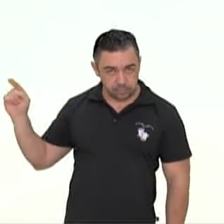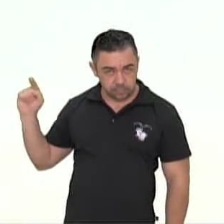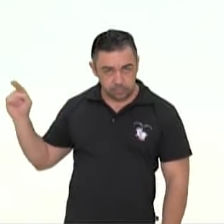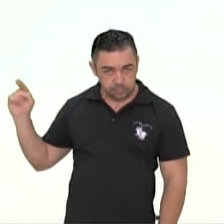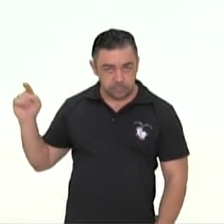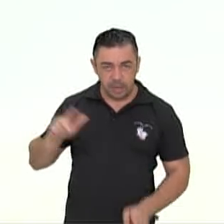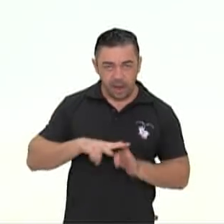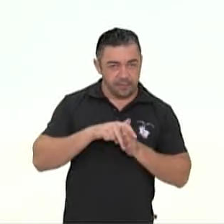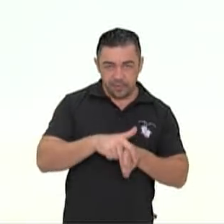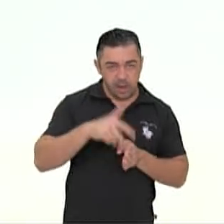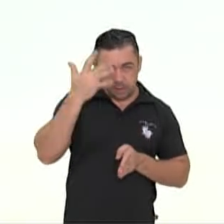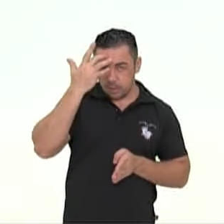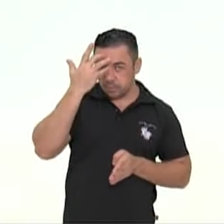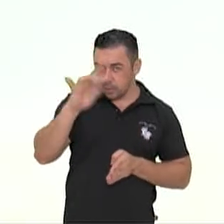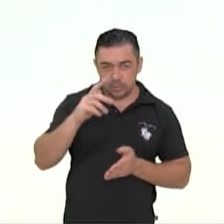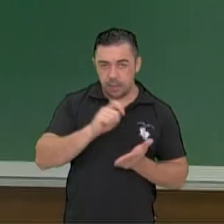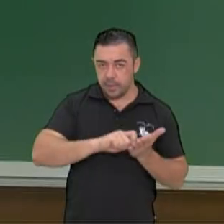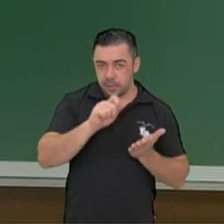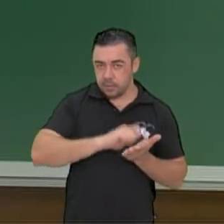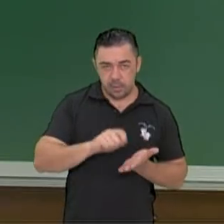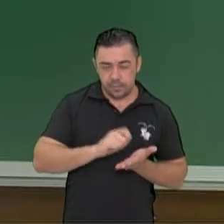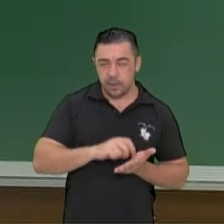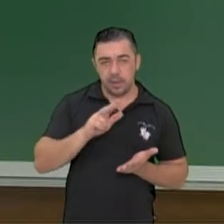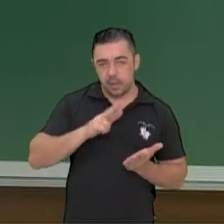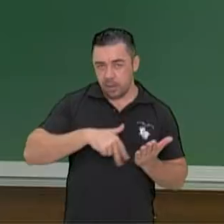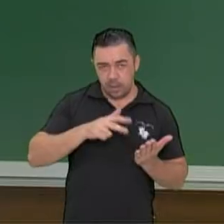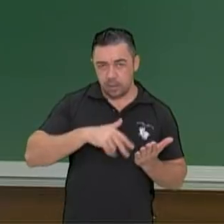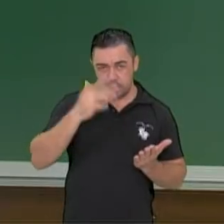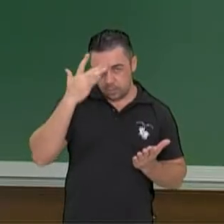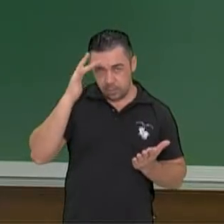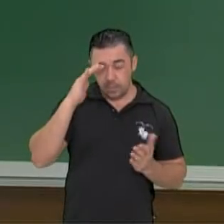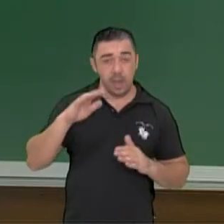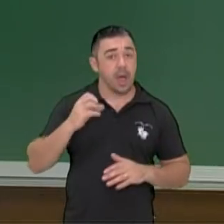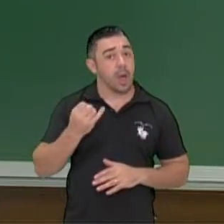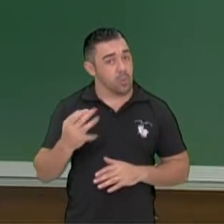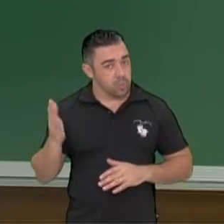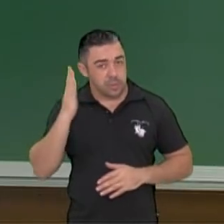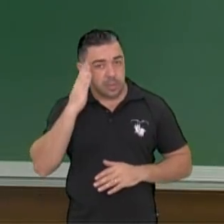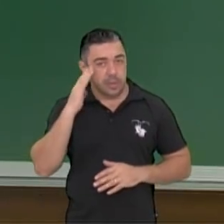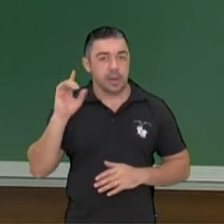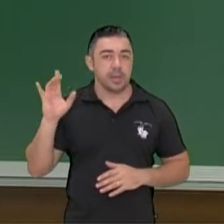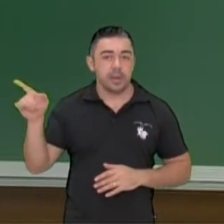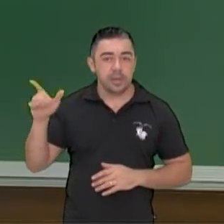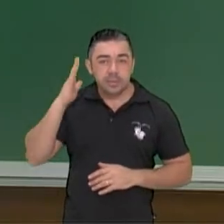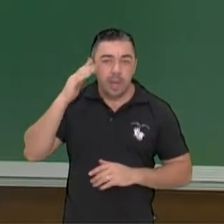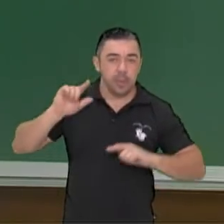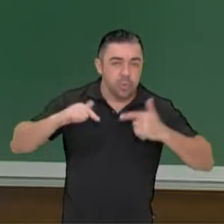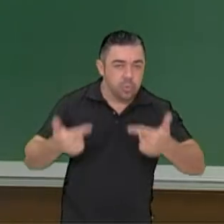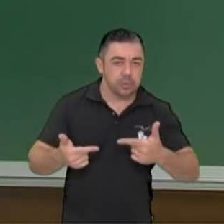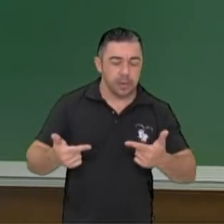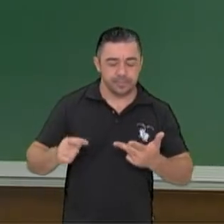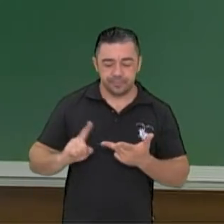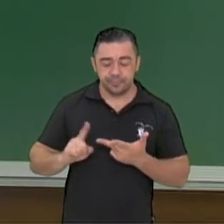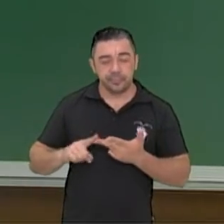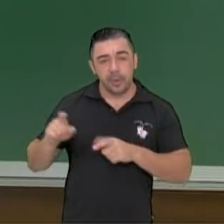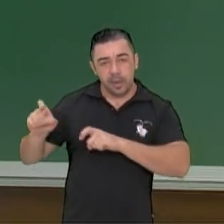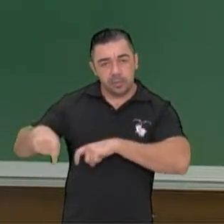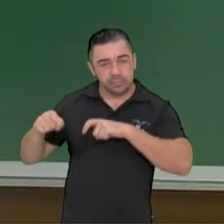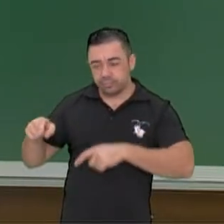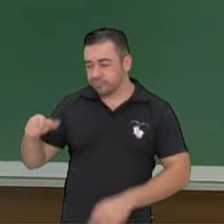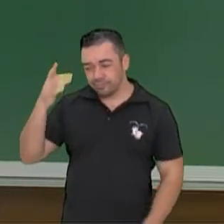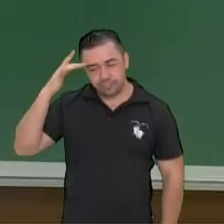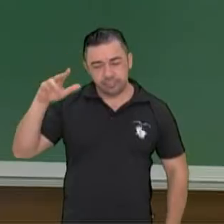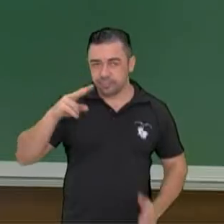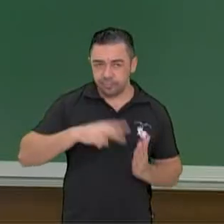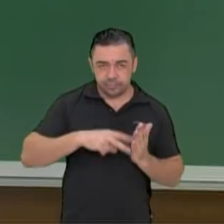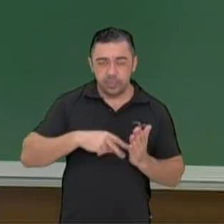não sabe ler e escrever. Olha lá, talvez alguns nobres aprendiam, mas ele sabe batalhar. Um camponês não sabe ler e escrever.